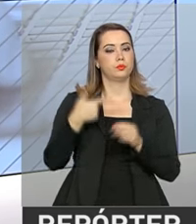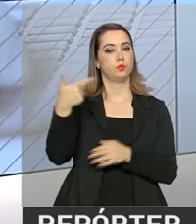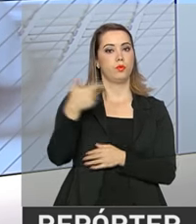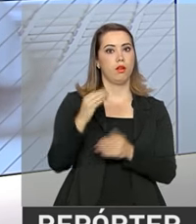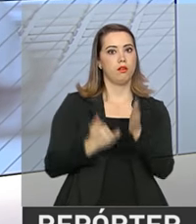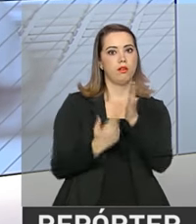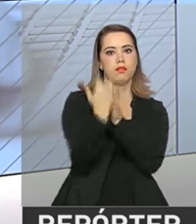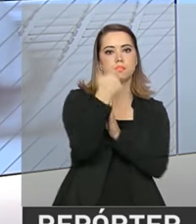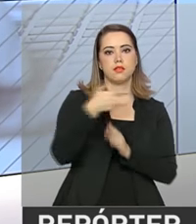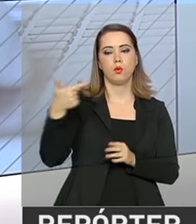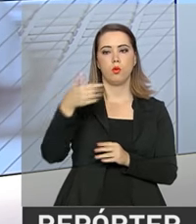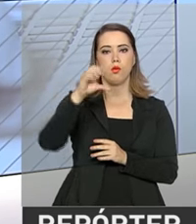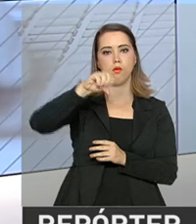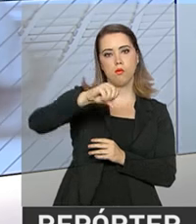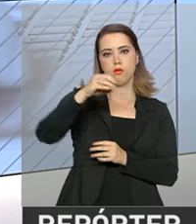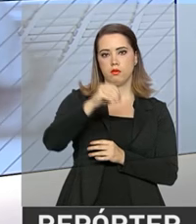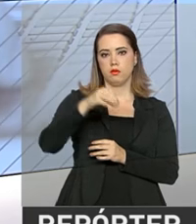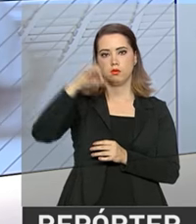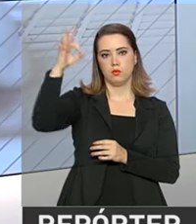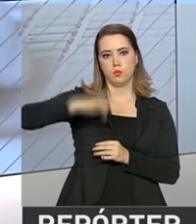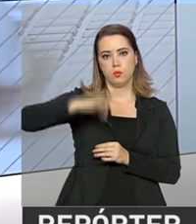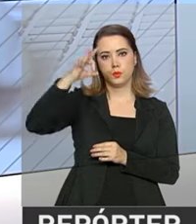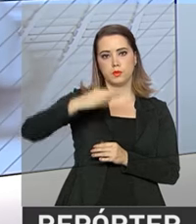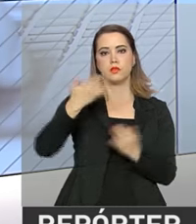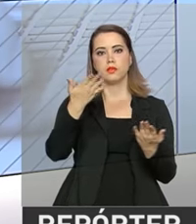290%. Os números fazem parte